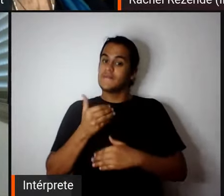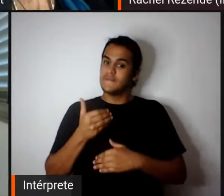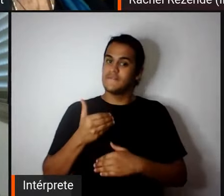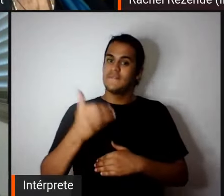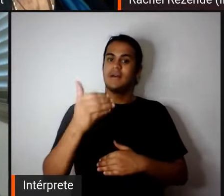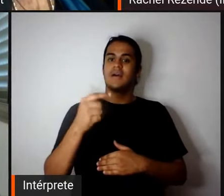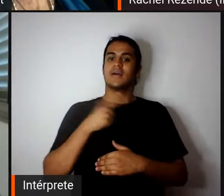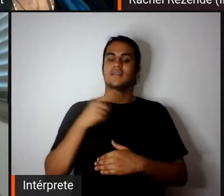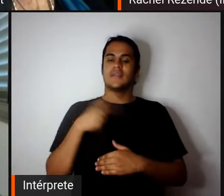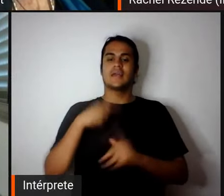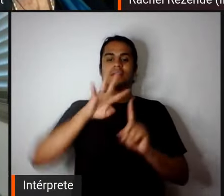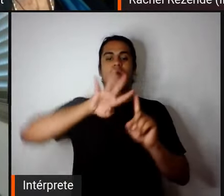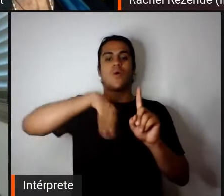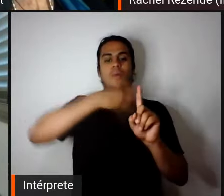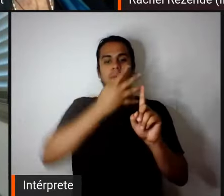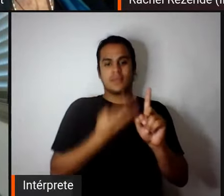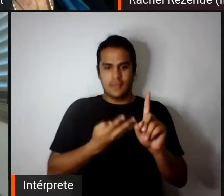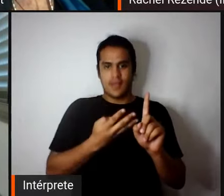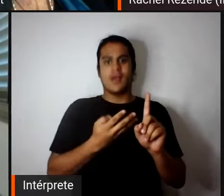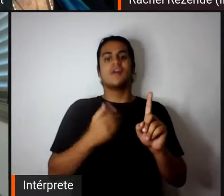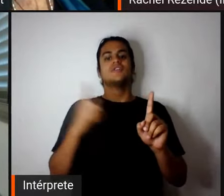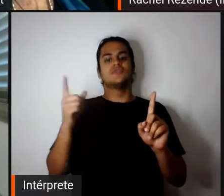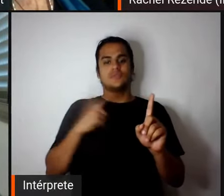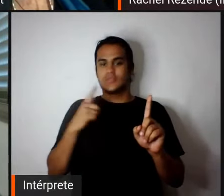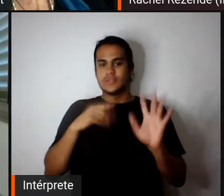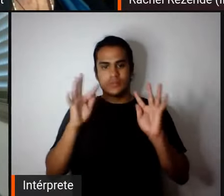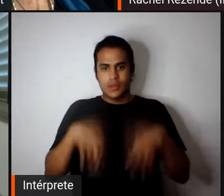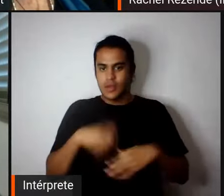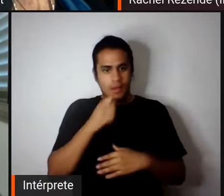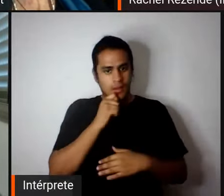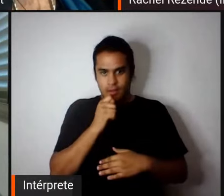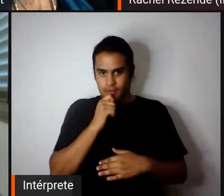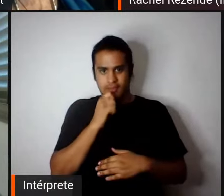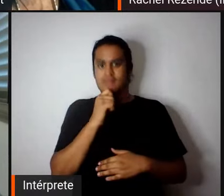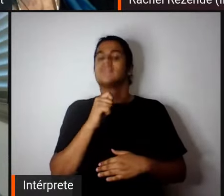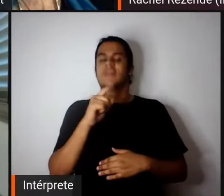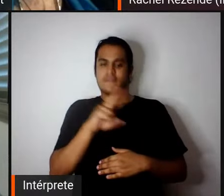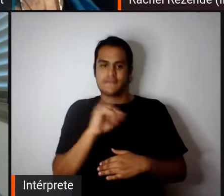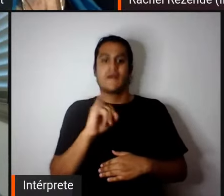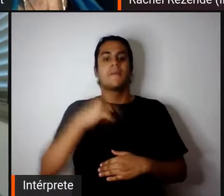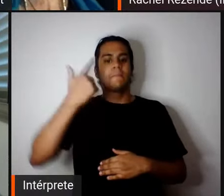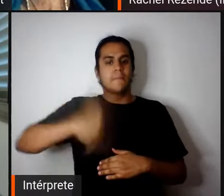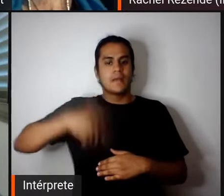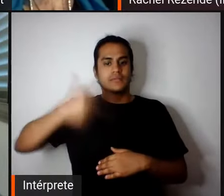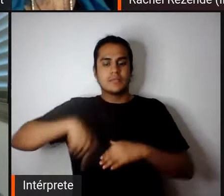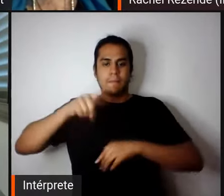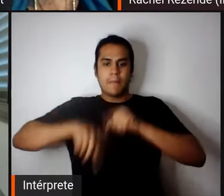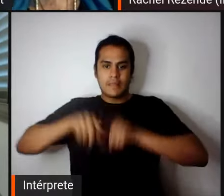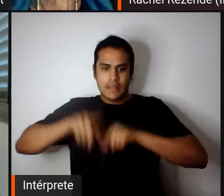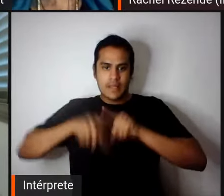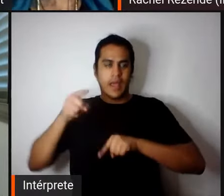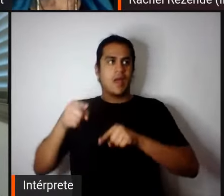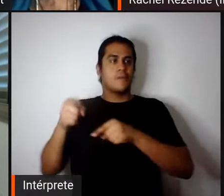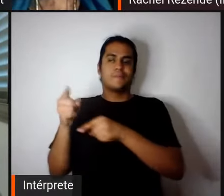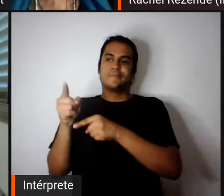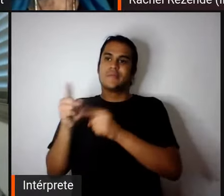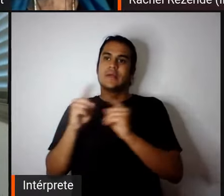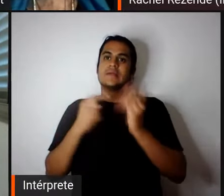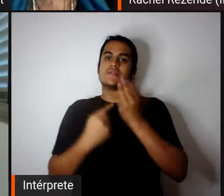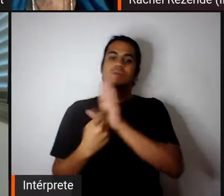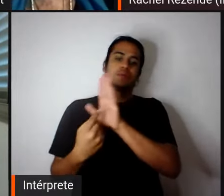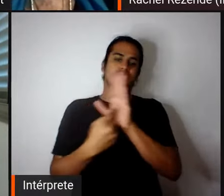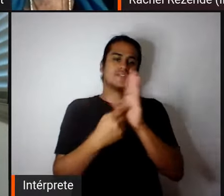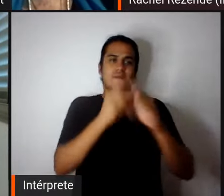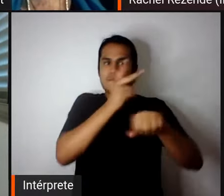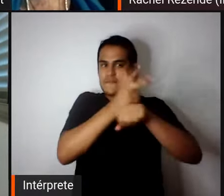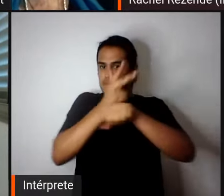que se encerra aqui, né, nem com o que a gente já subiu até agora, a gente vai subir mais material, todos os vídeos da exposição, né, encerrando-se lá em